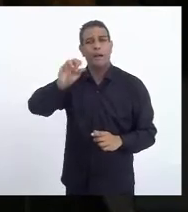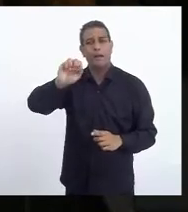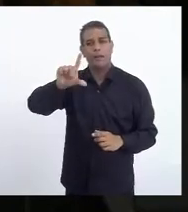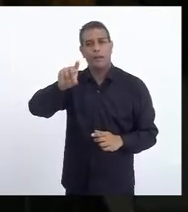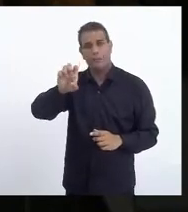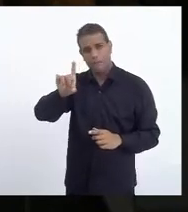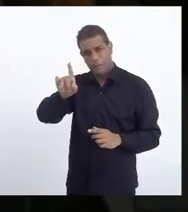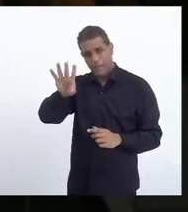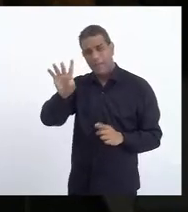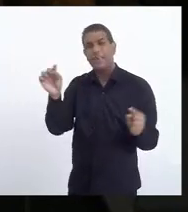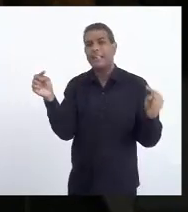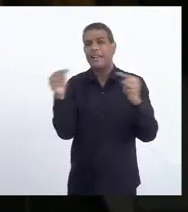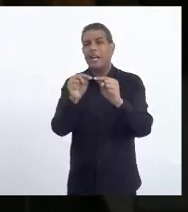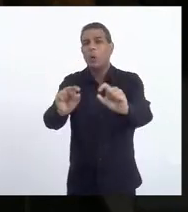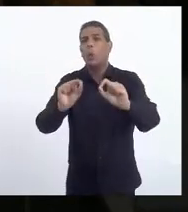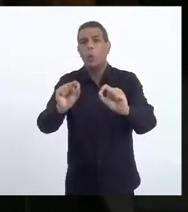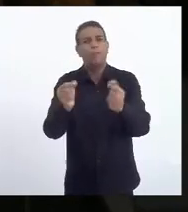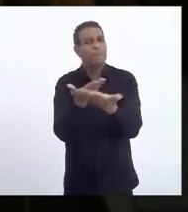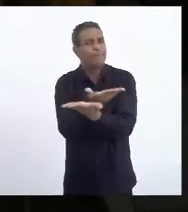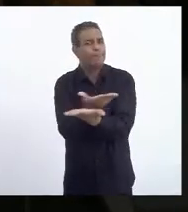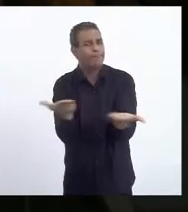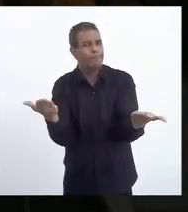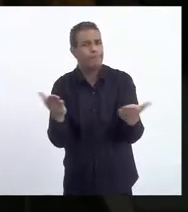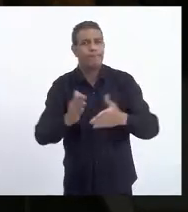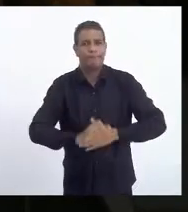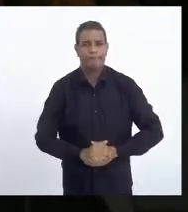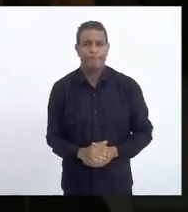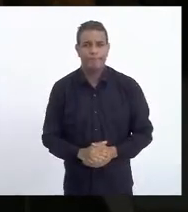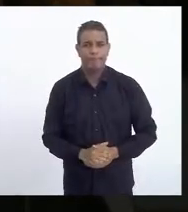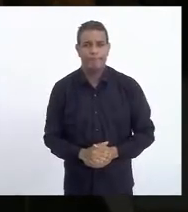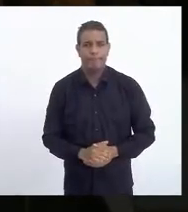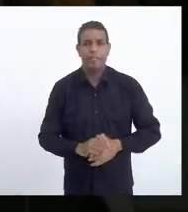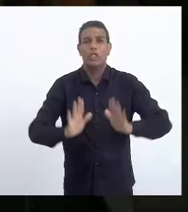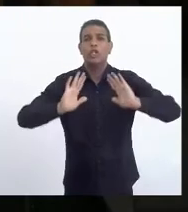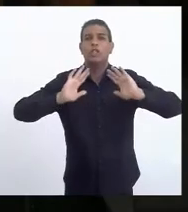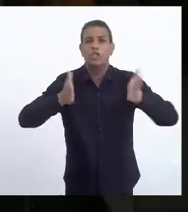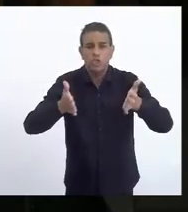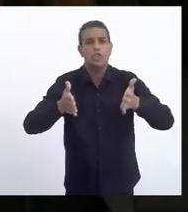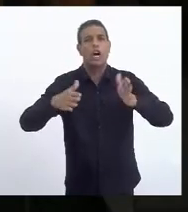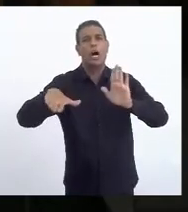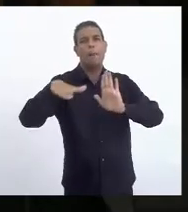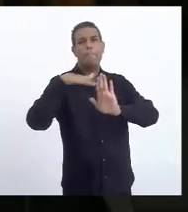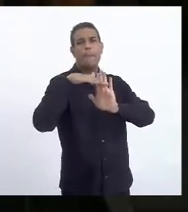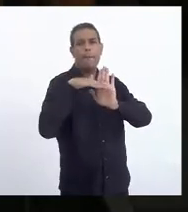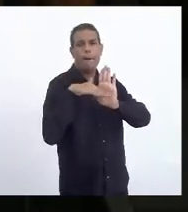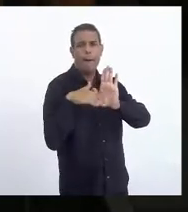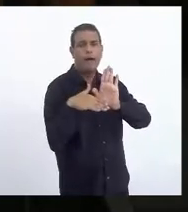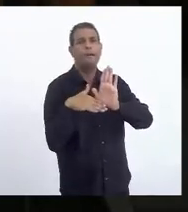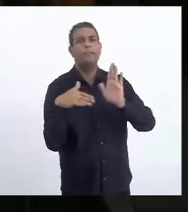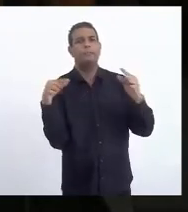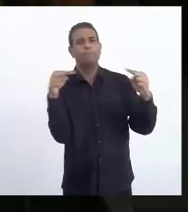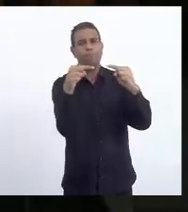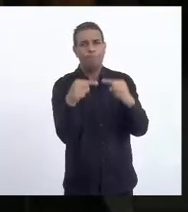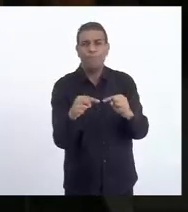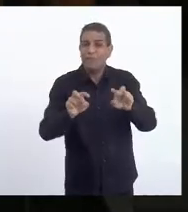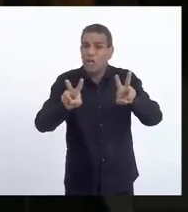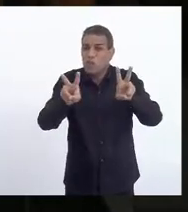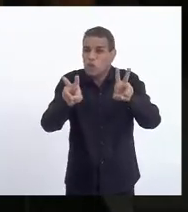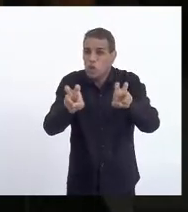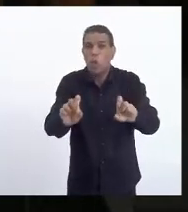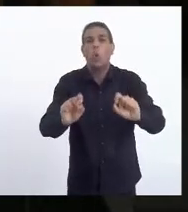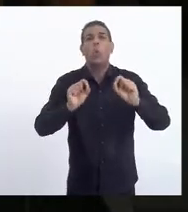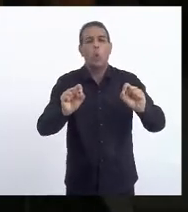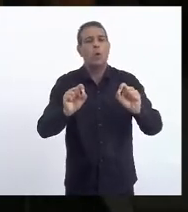que diz respeito a um programa sobre